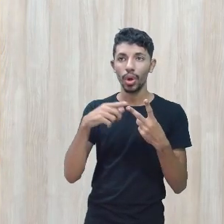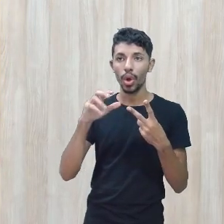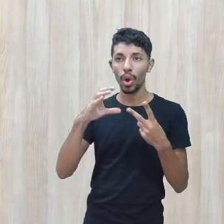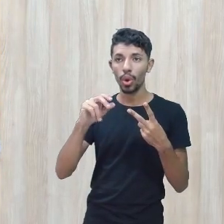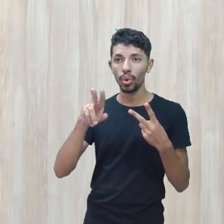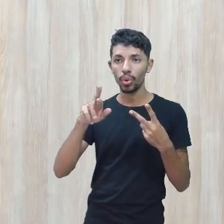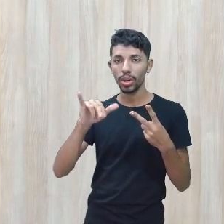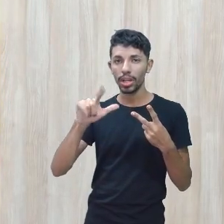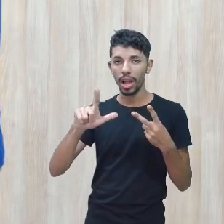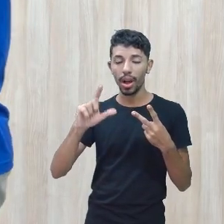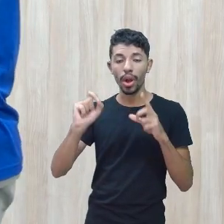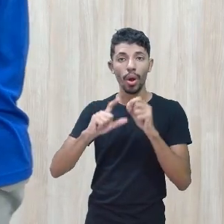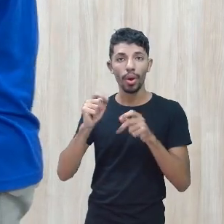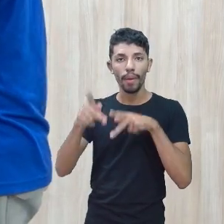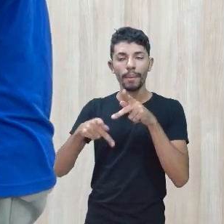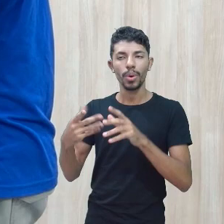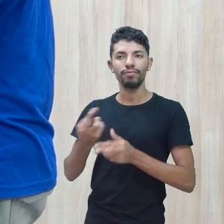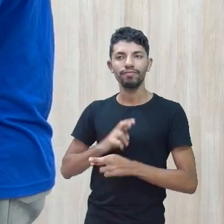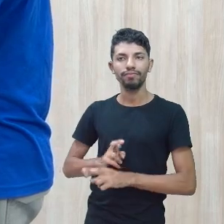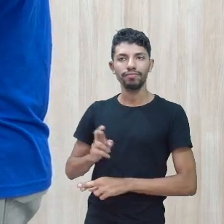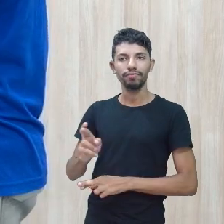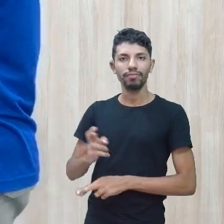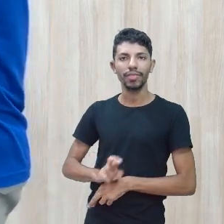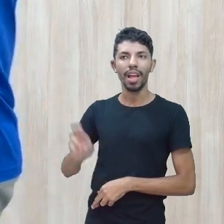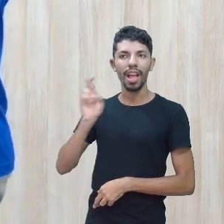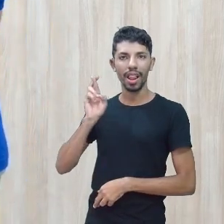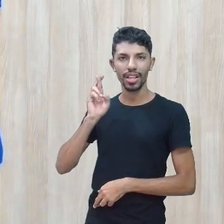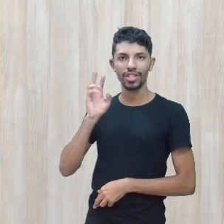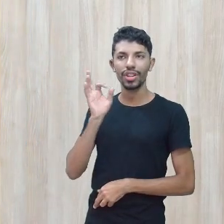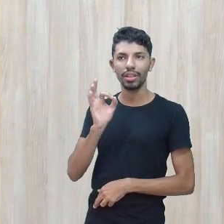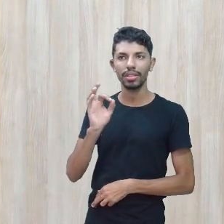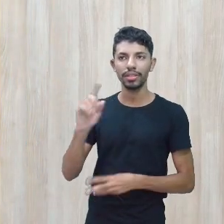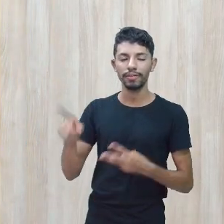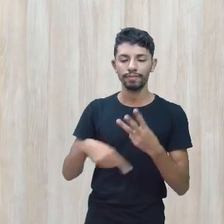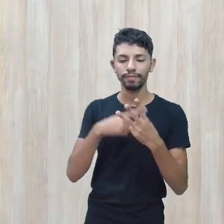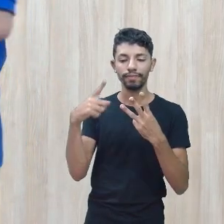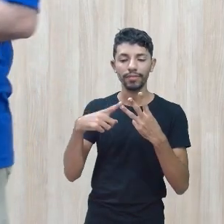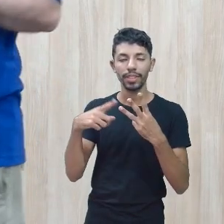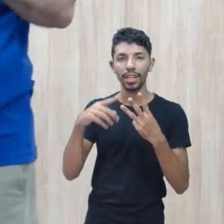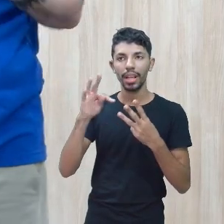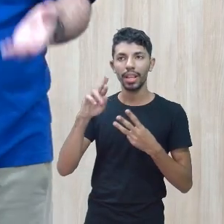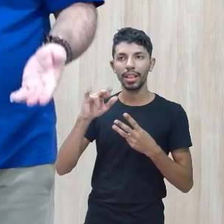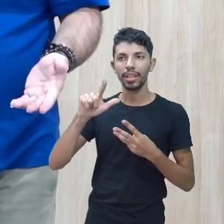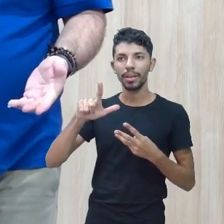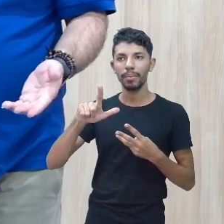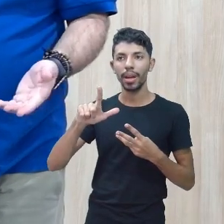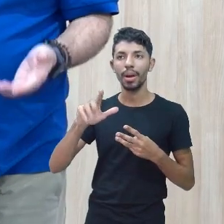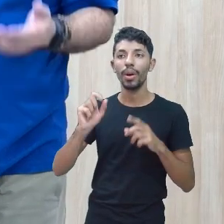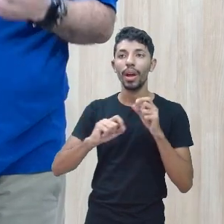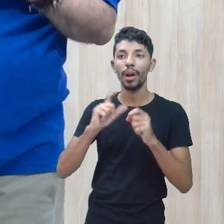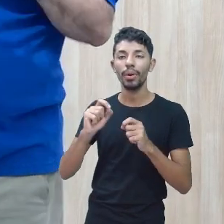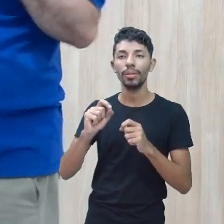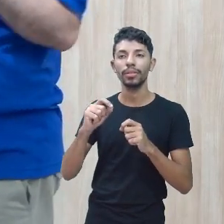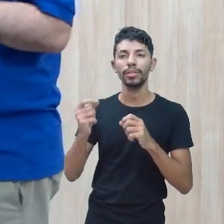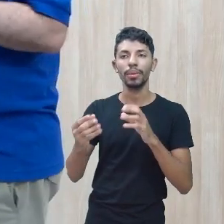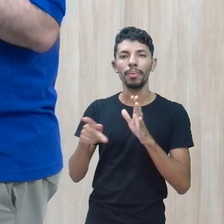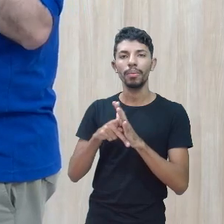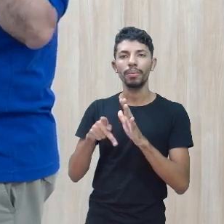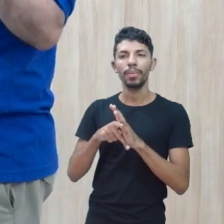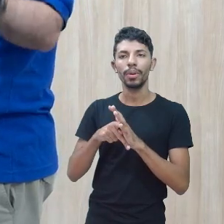que elegia os questores, né? Responsáveis pelos impostos, e os edis, os guardas municipais.